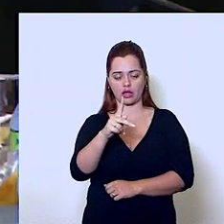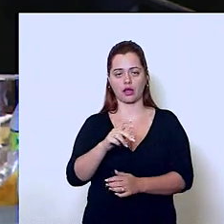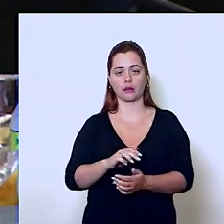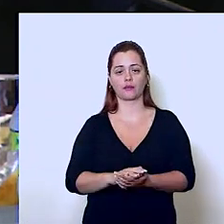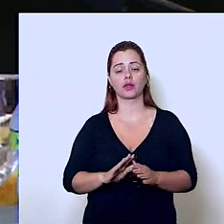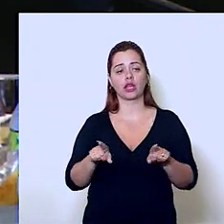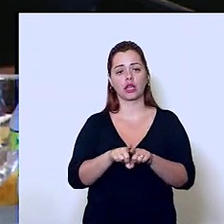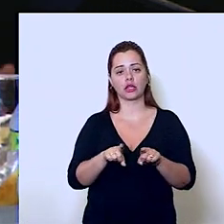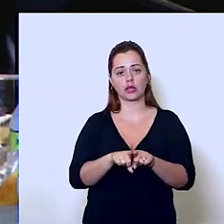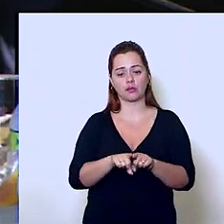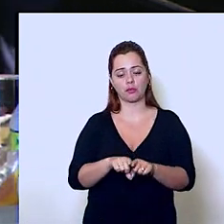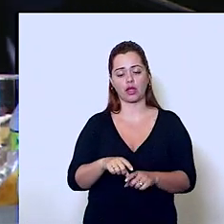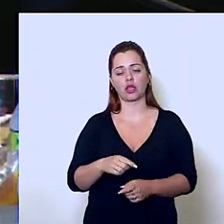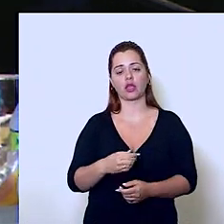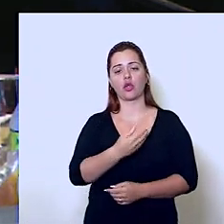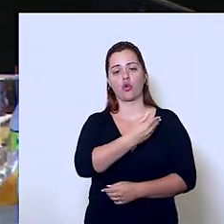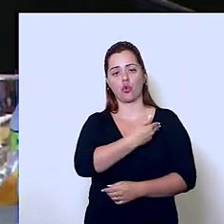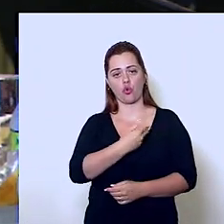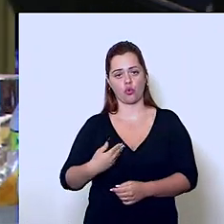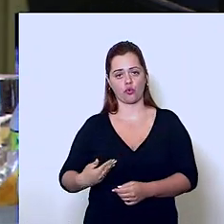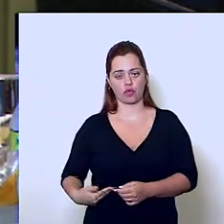também assistido pelo Paulo Tarso. Então, quanta história.